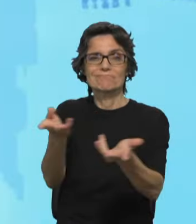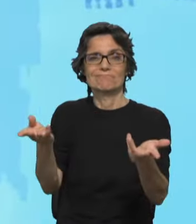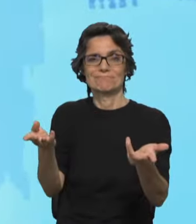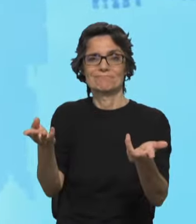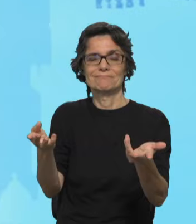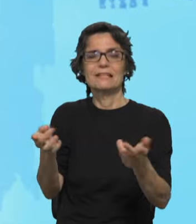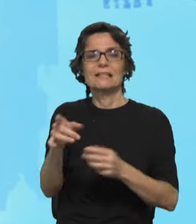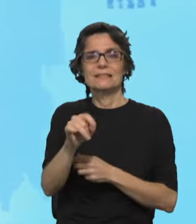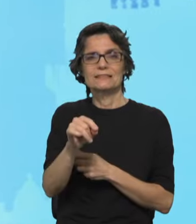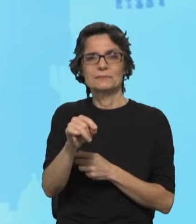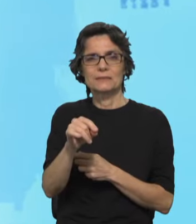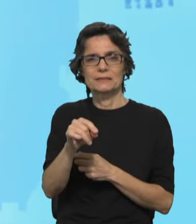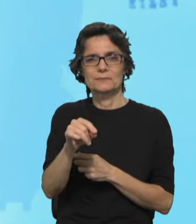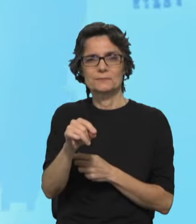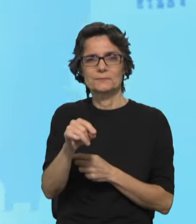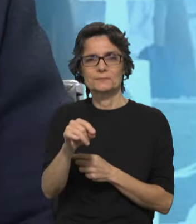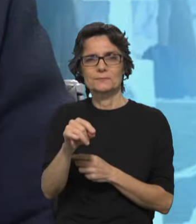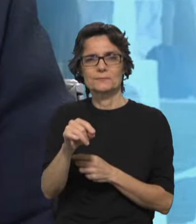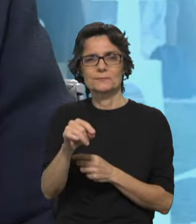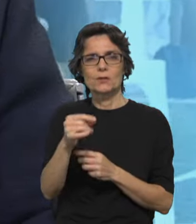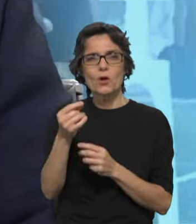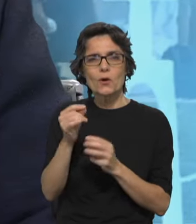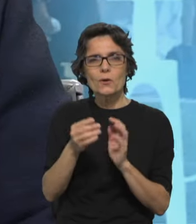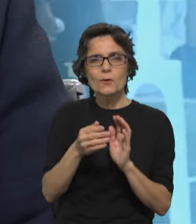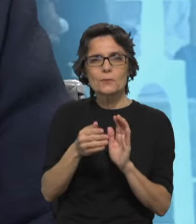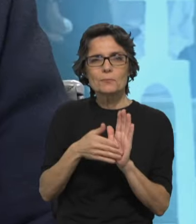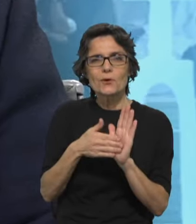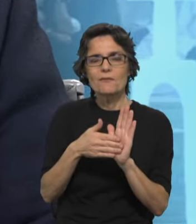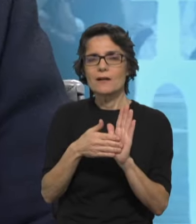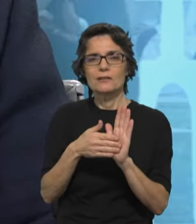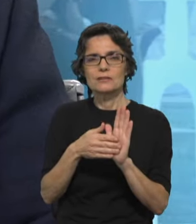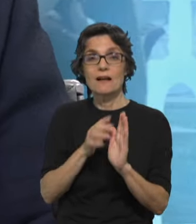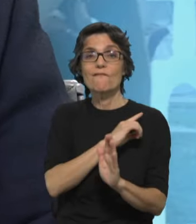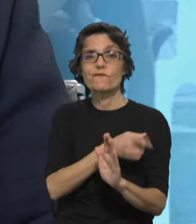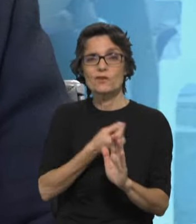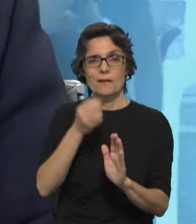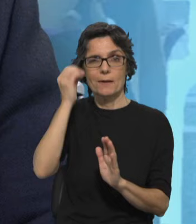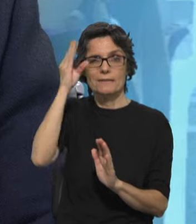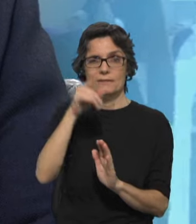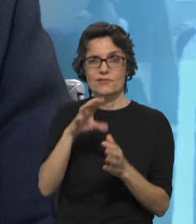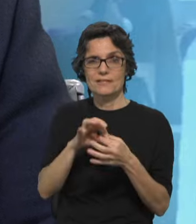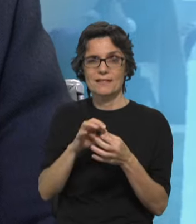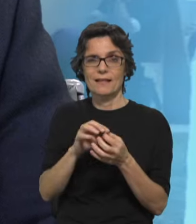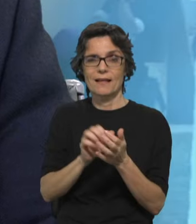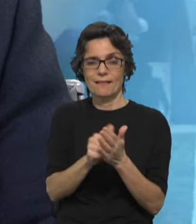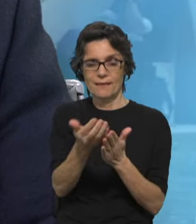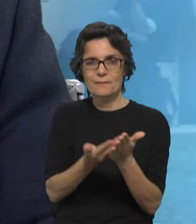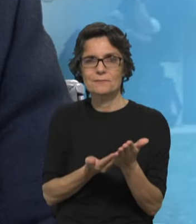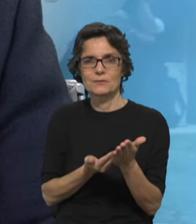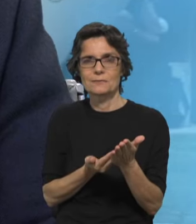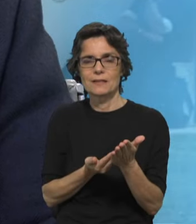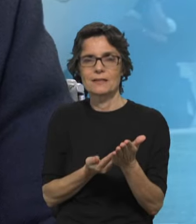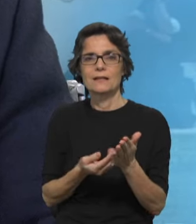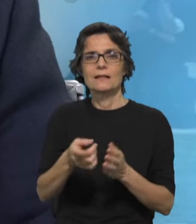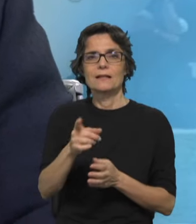Revela-lhes a força e a inteligência das Escrituras, não é? E depois